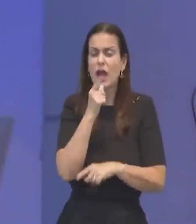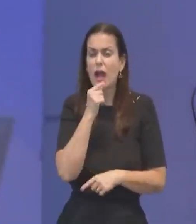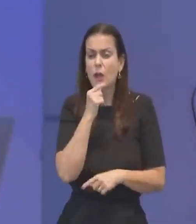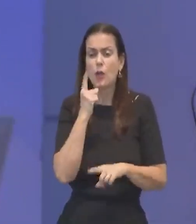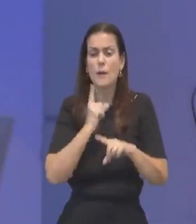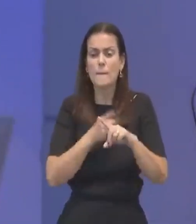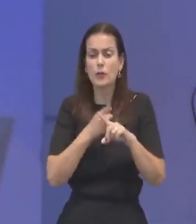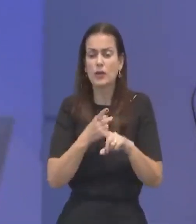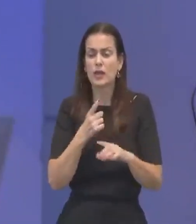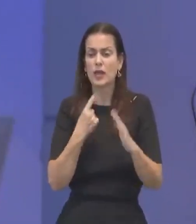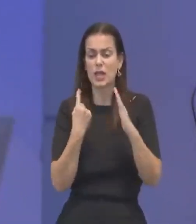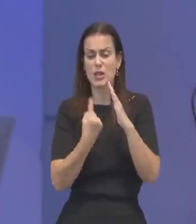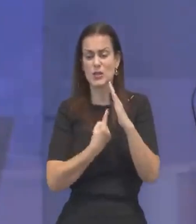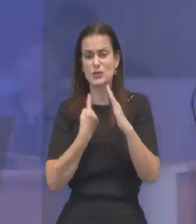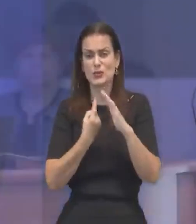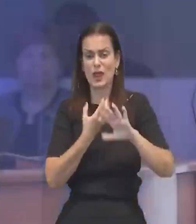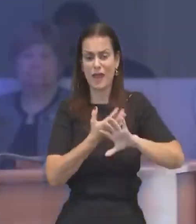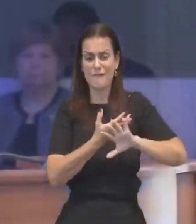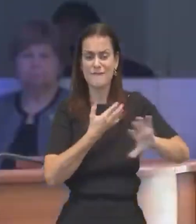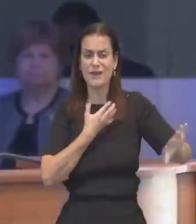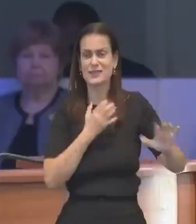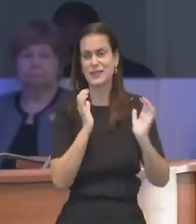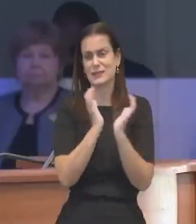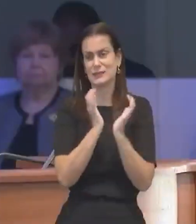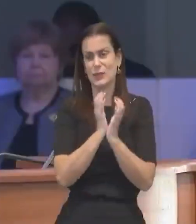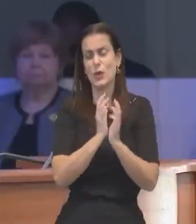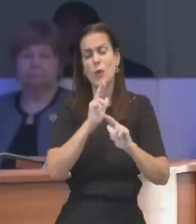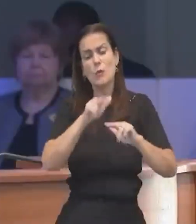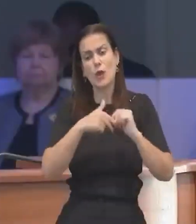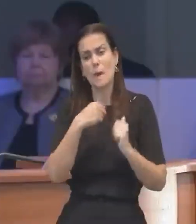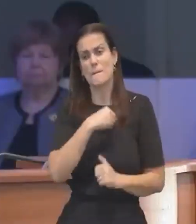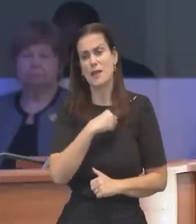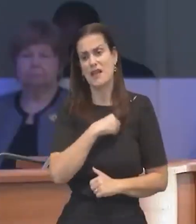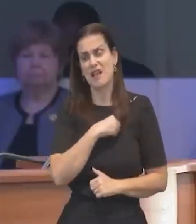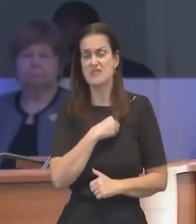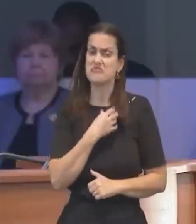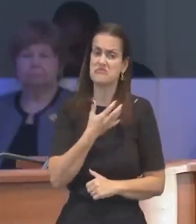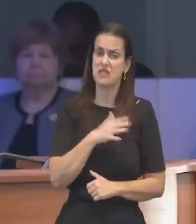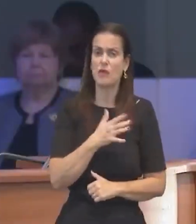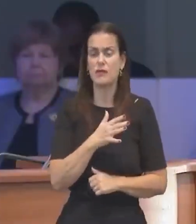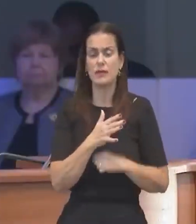estava isolada da sua comunidade, talvez pelo seu pecado.